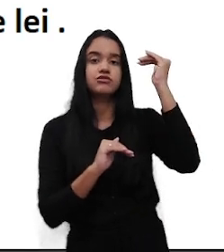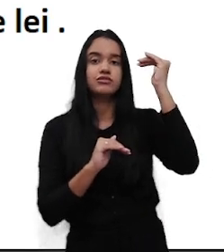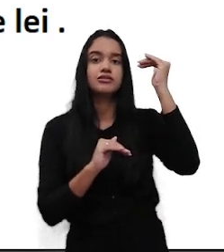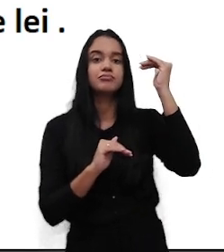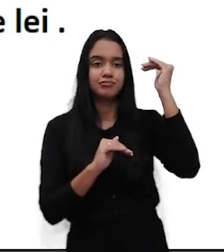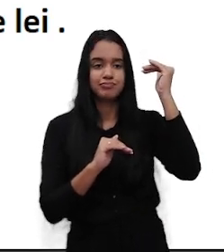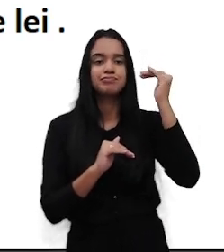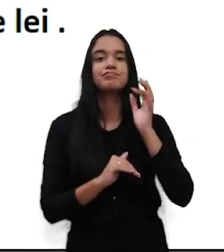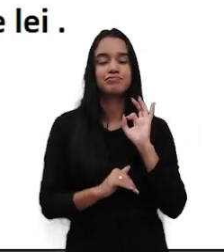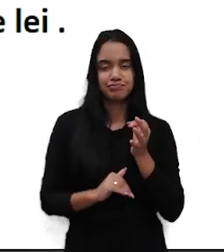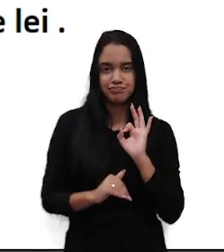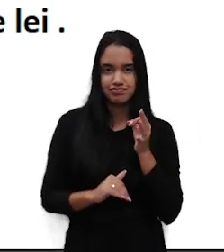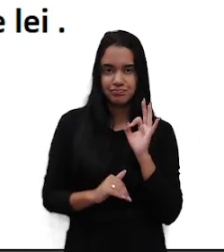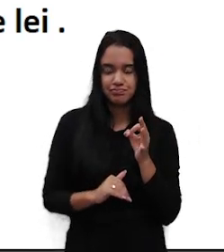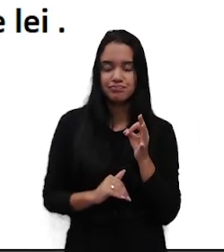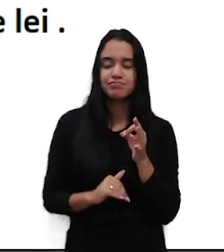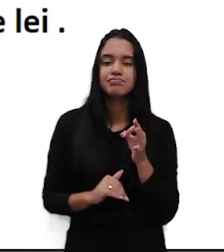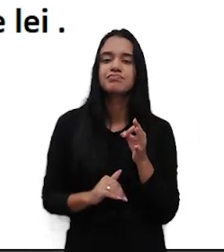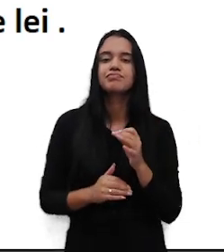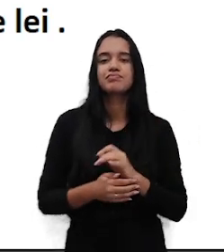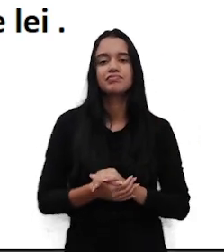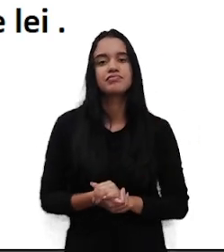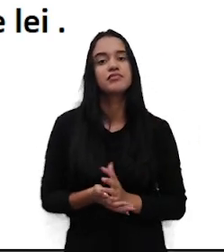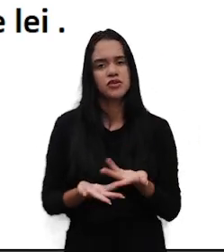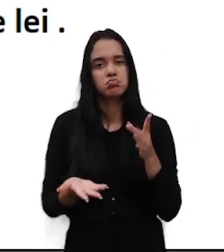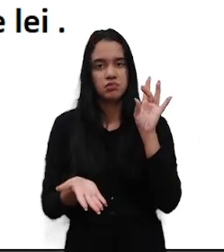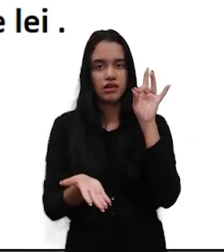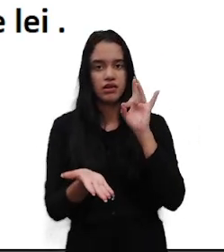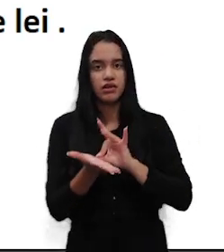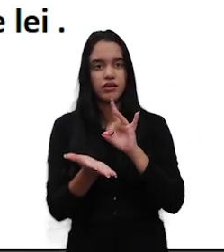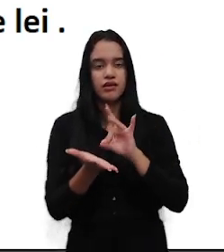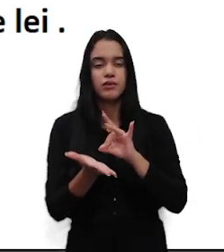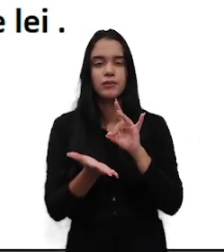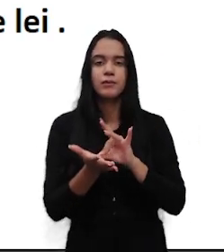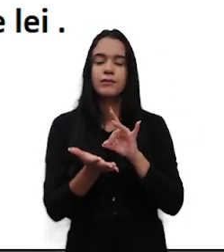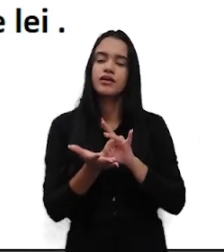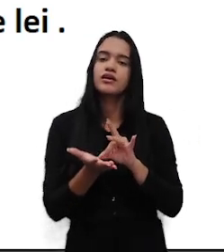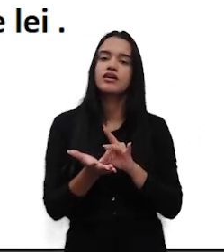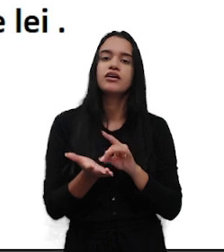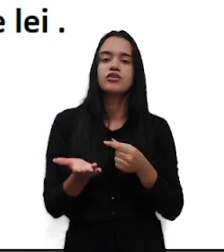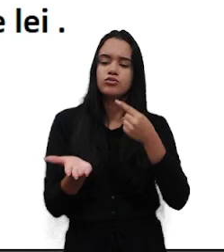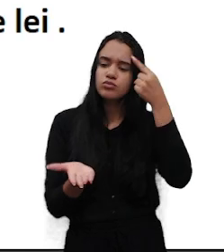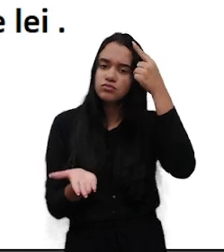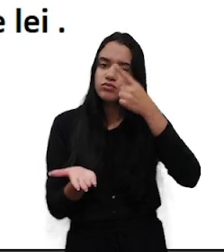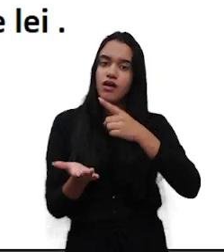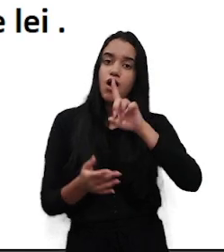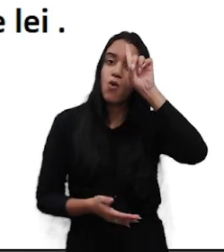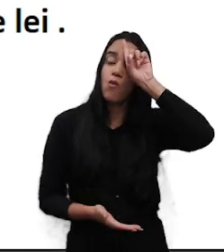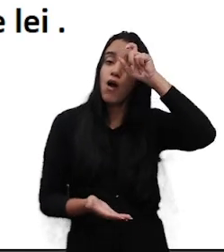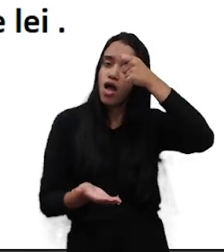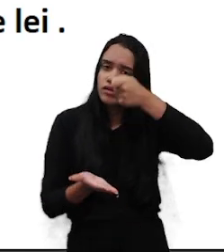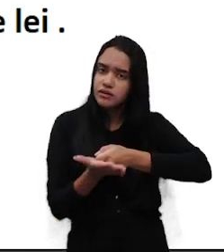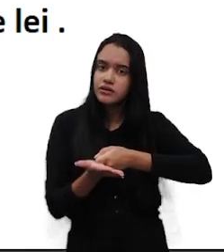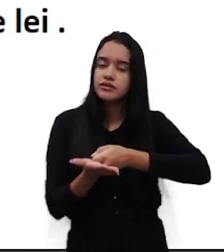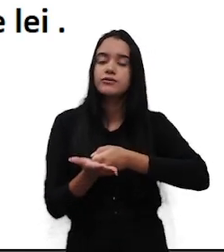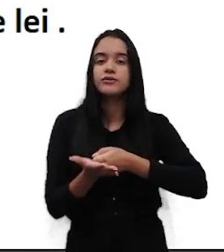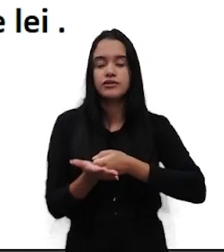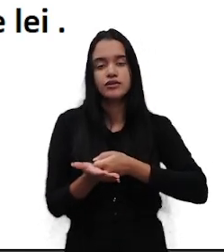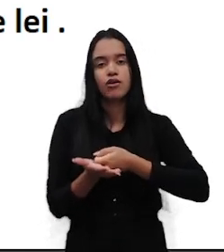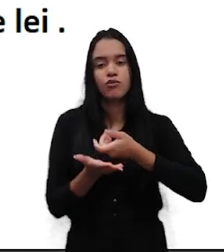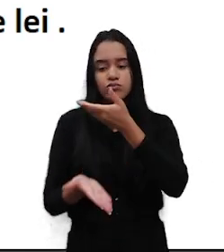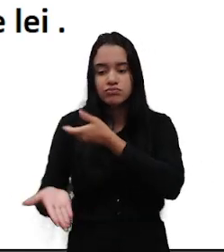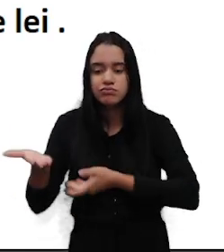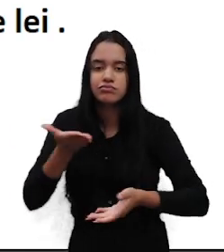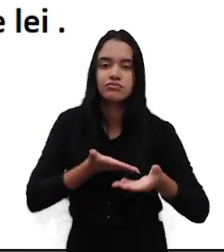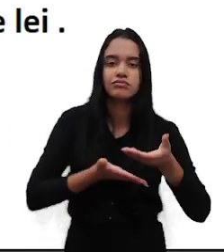maior, né, que vem dar realmente vem dar cumprimento a uma lei, a uma decisão que foi acordada entre